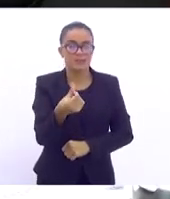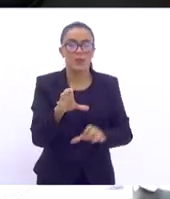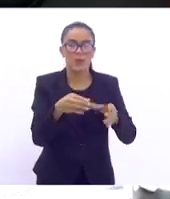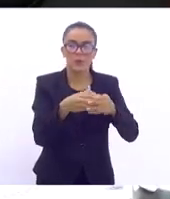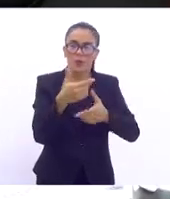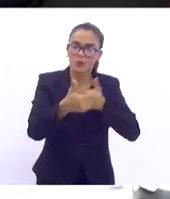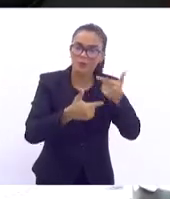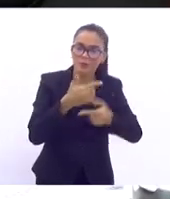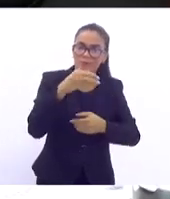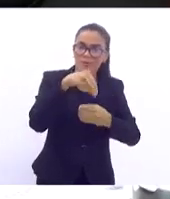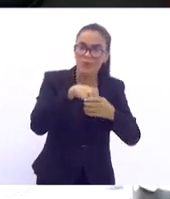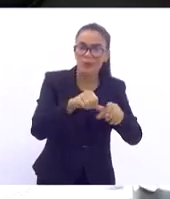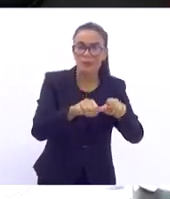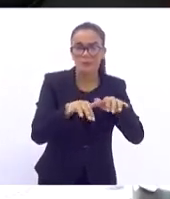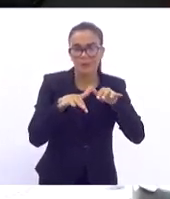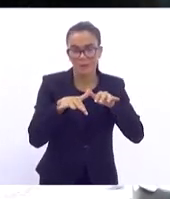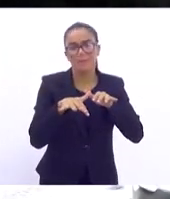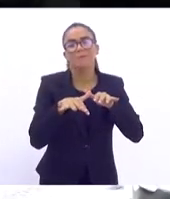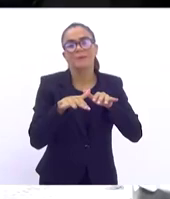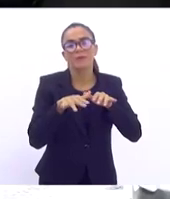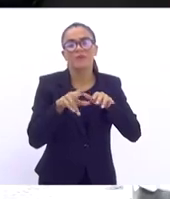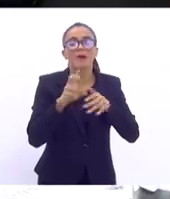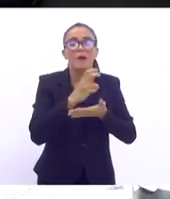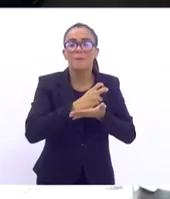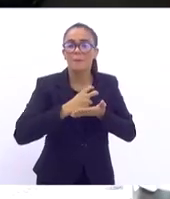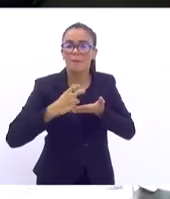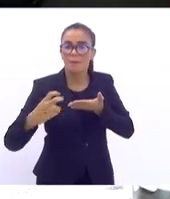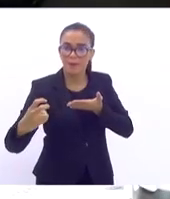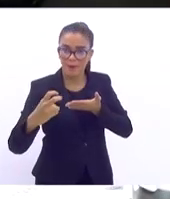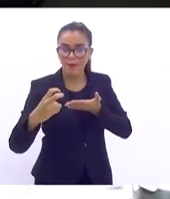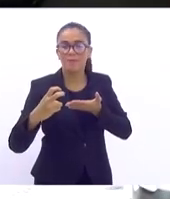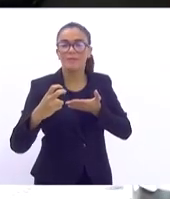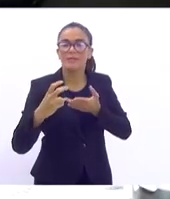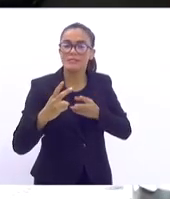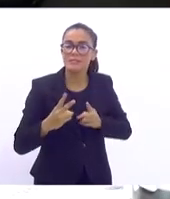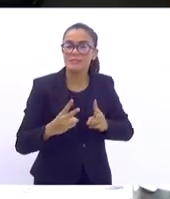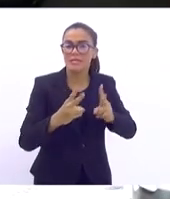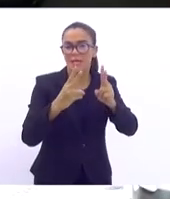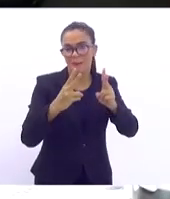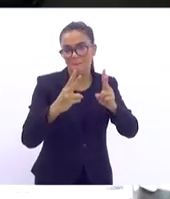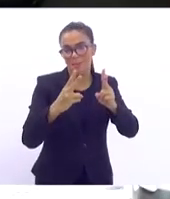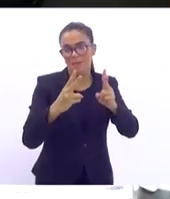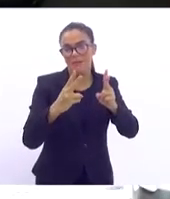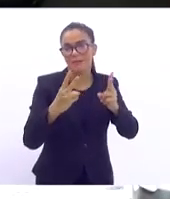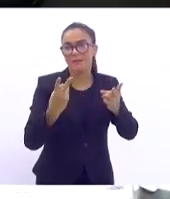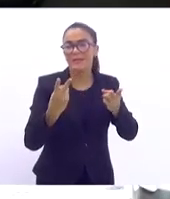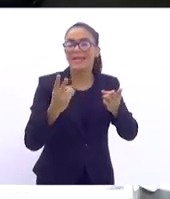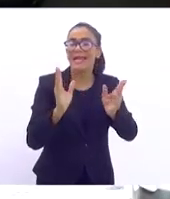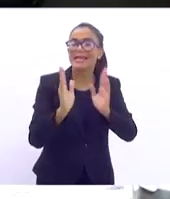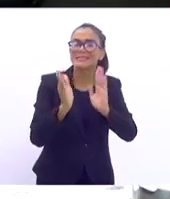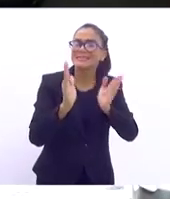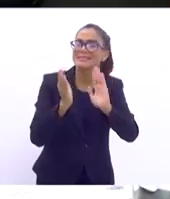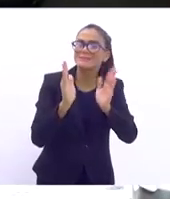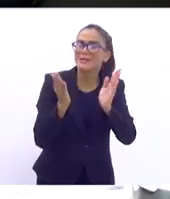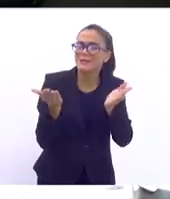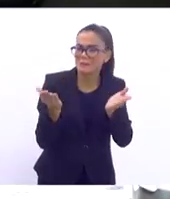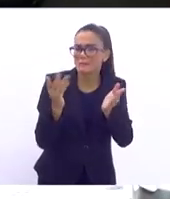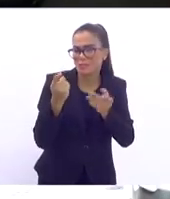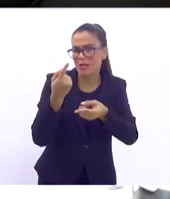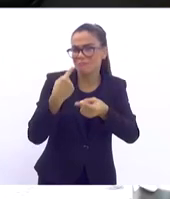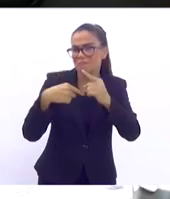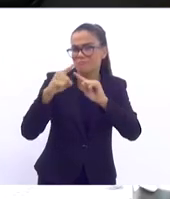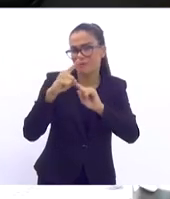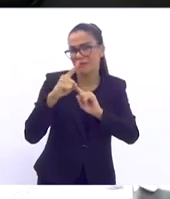parlamentares serão extintas com término de Cada sessão Legislativa isso já tá superado